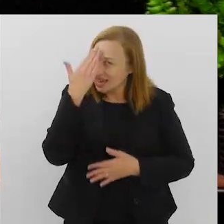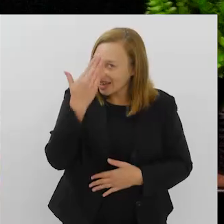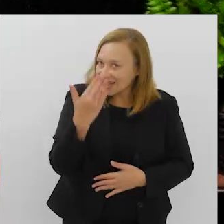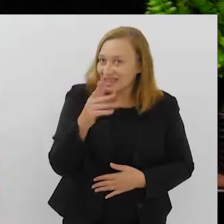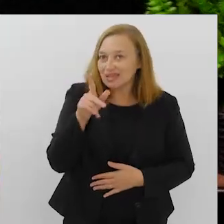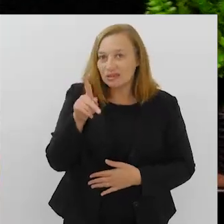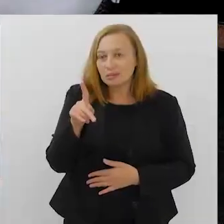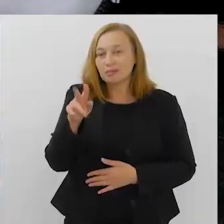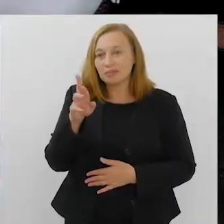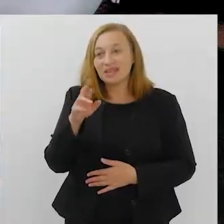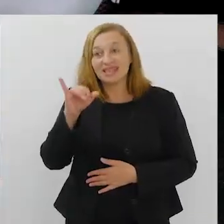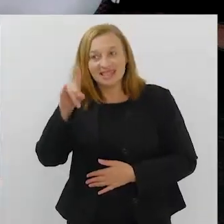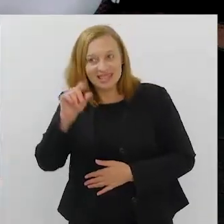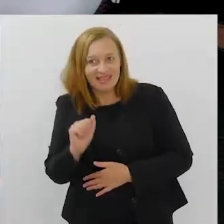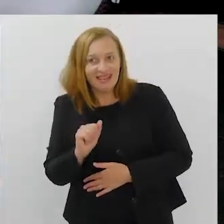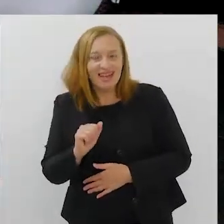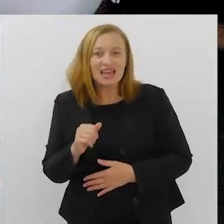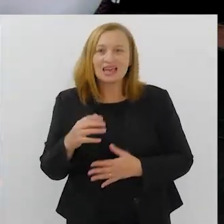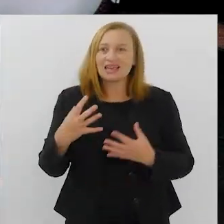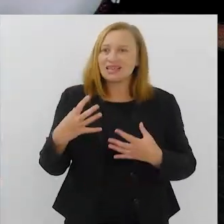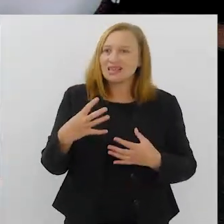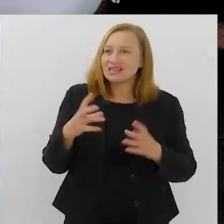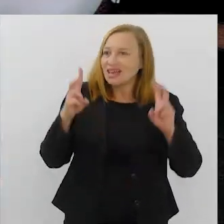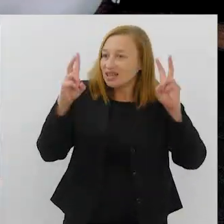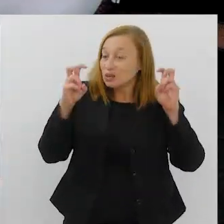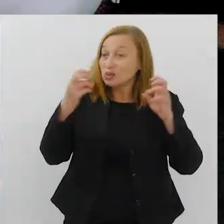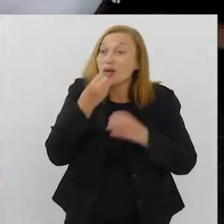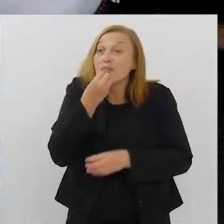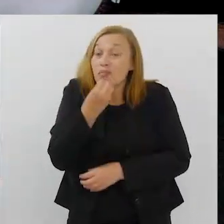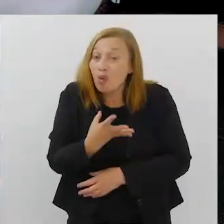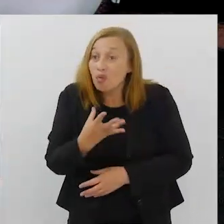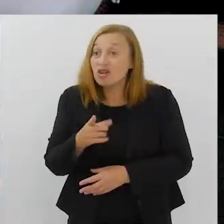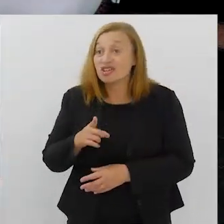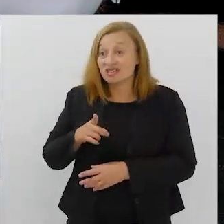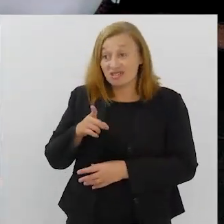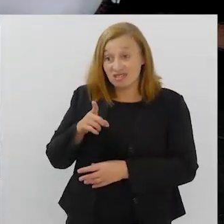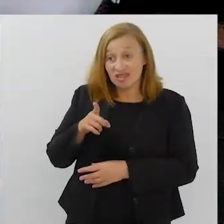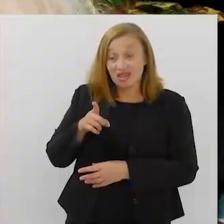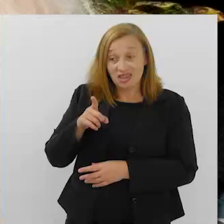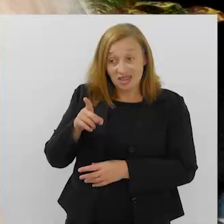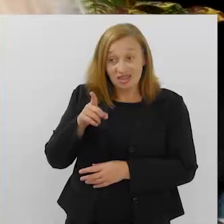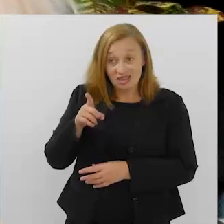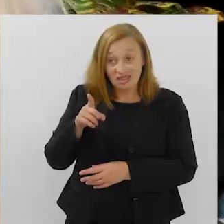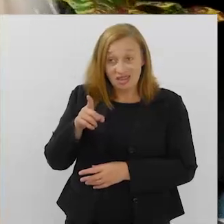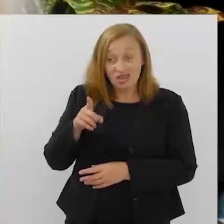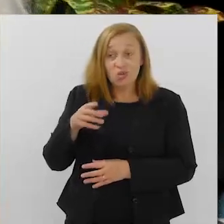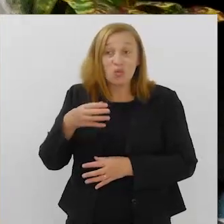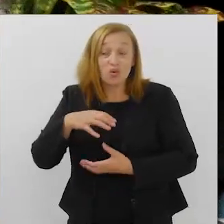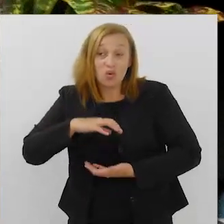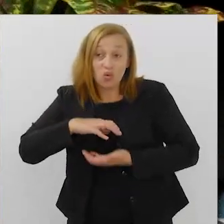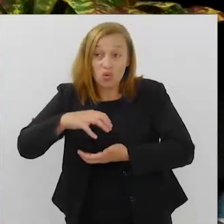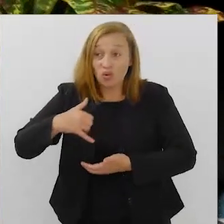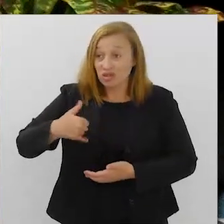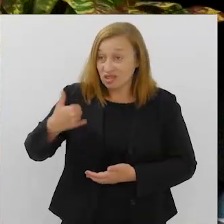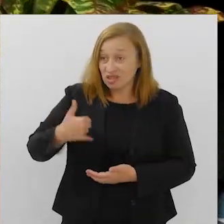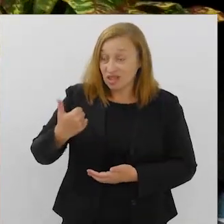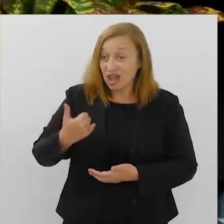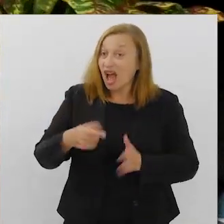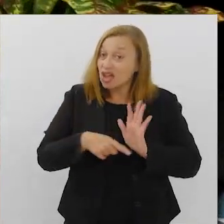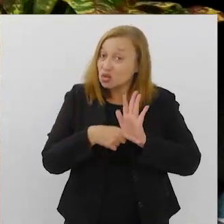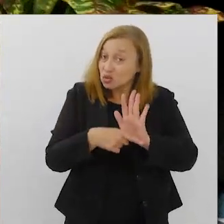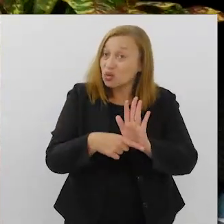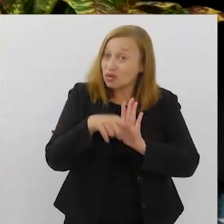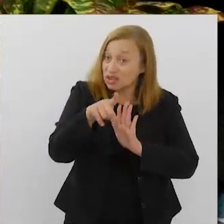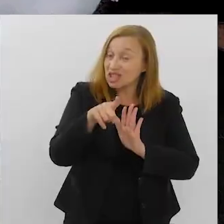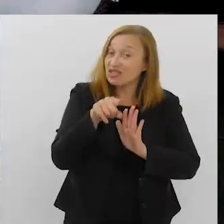carinhosa. Eu que te agradeço, Priscila. E esse assunto é tão contagiante que eles contagiaram a você